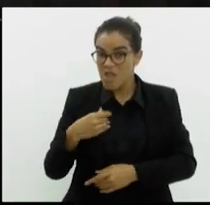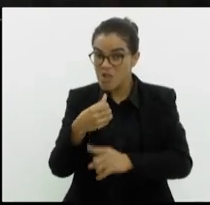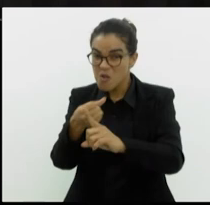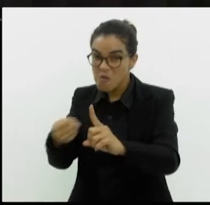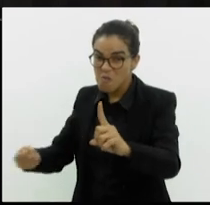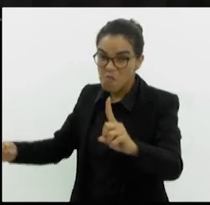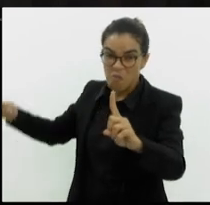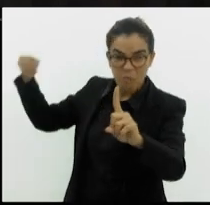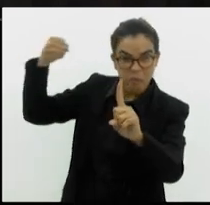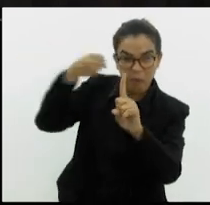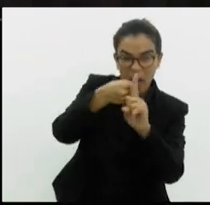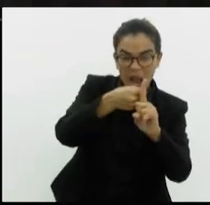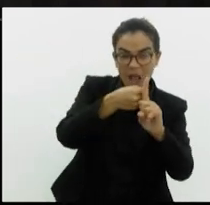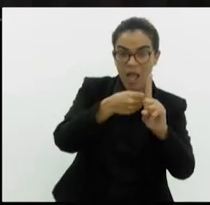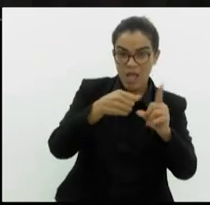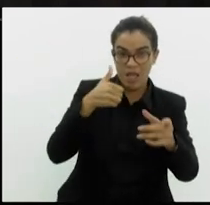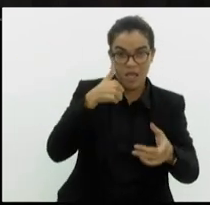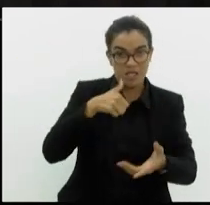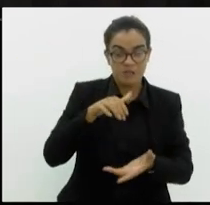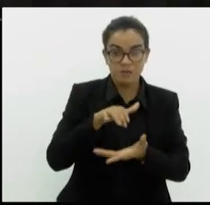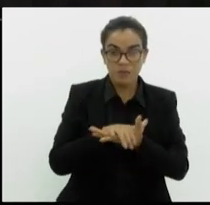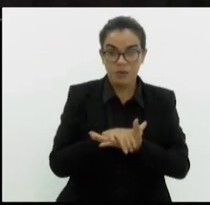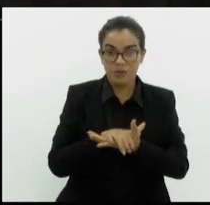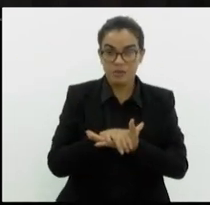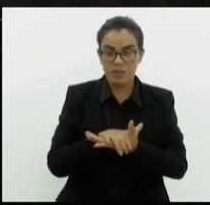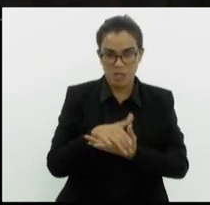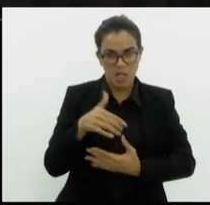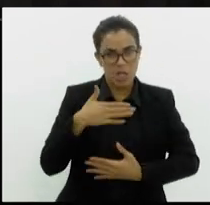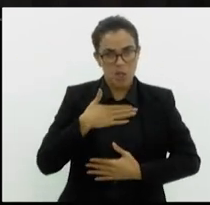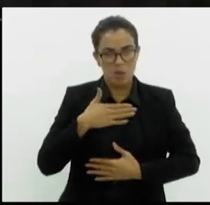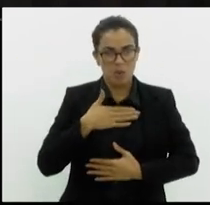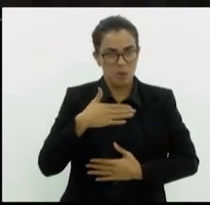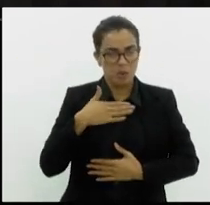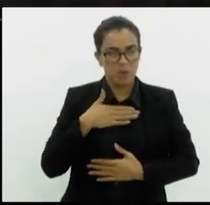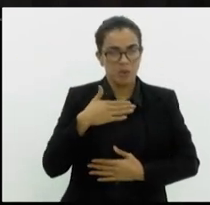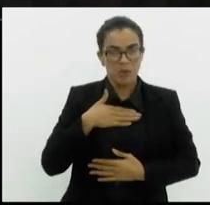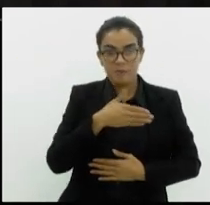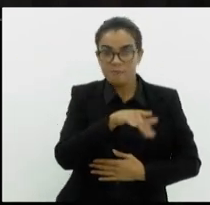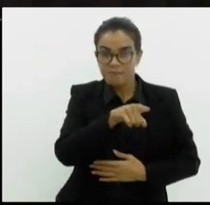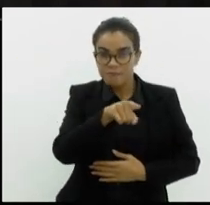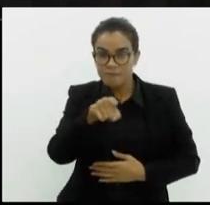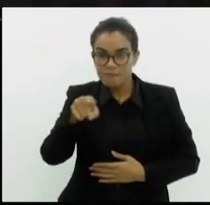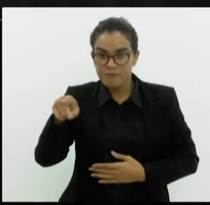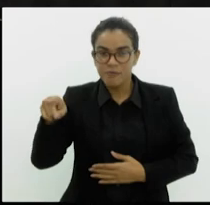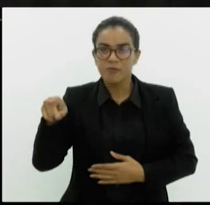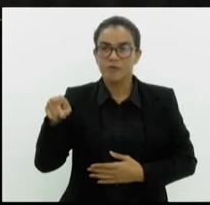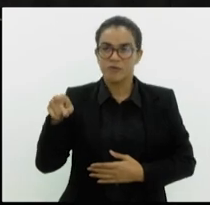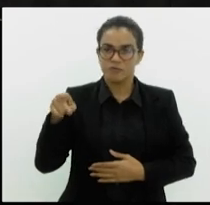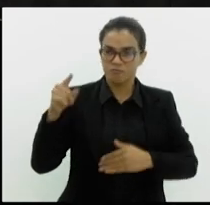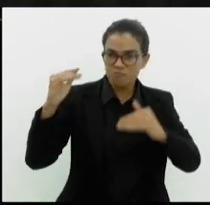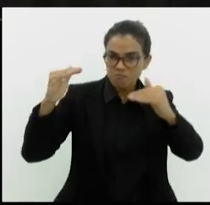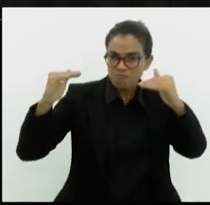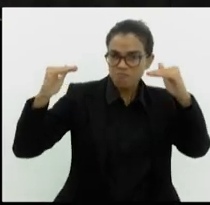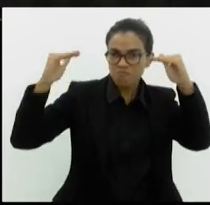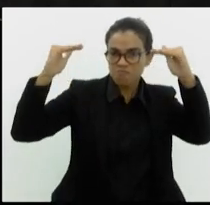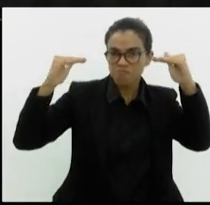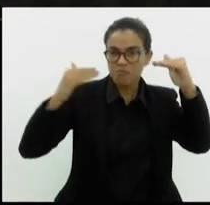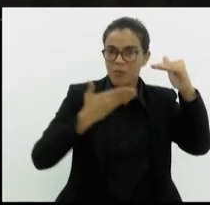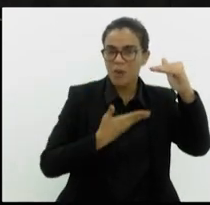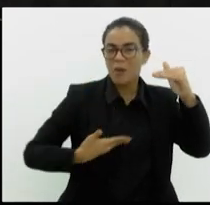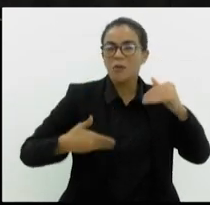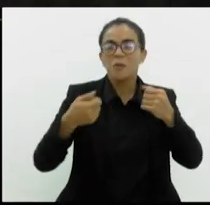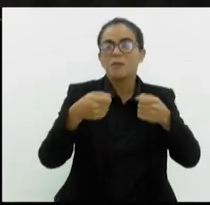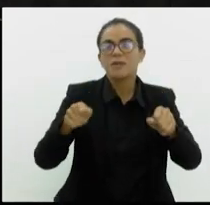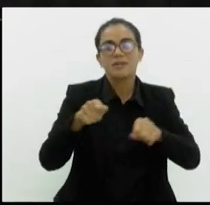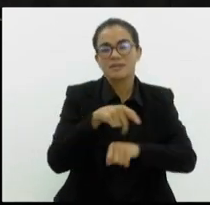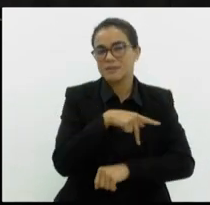a esposa, porque eu faria isso, e vocês fossem uma autoridade pública, não precisa ser presidente